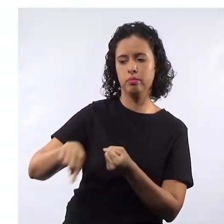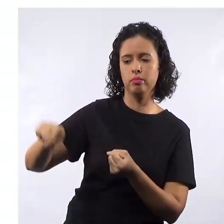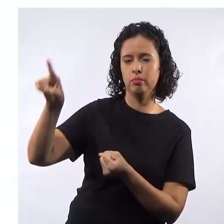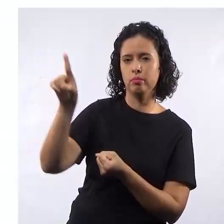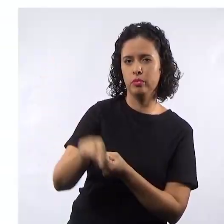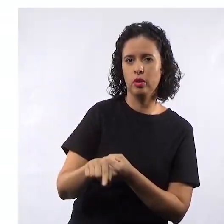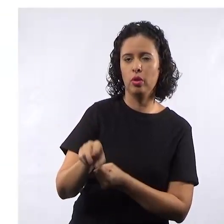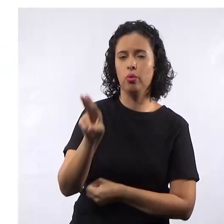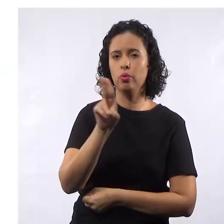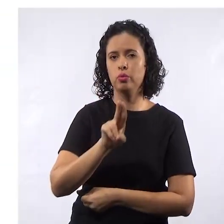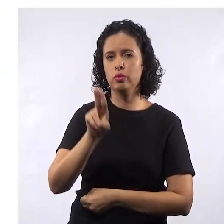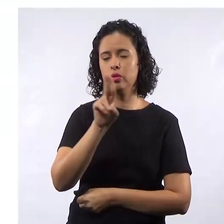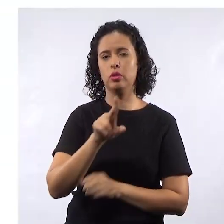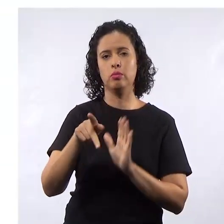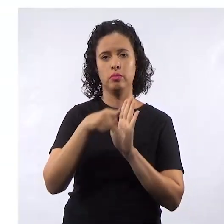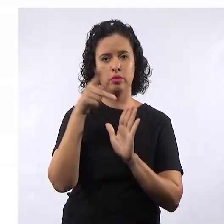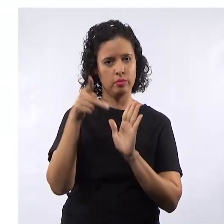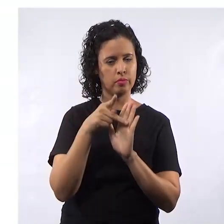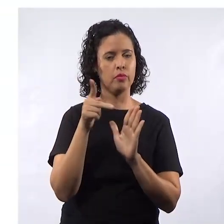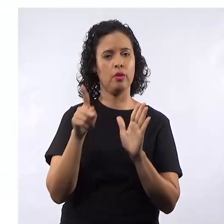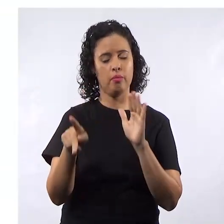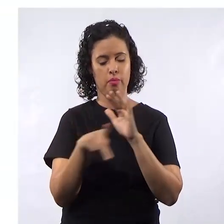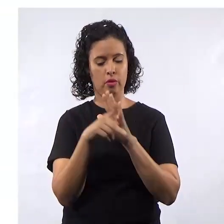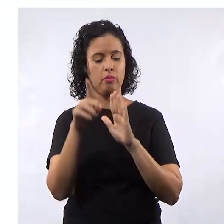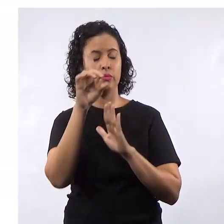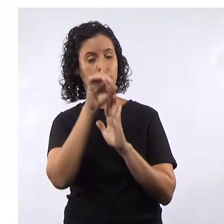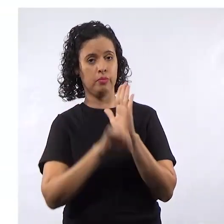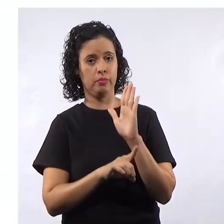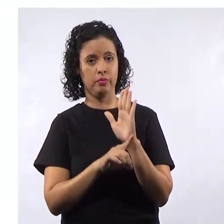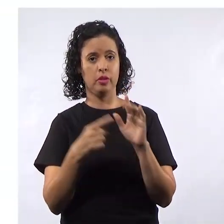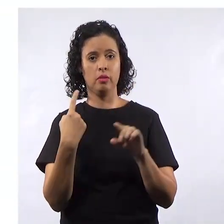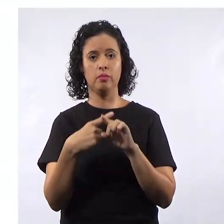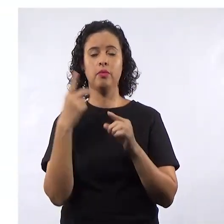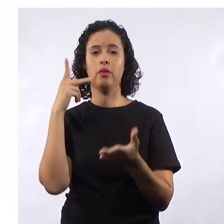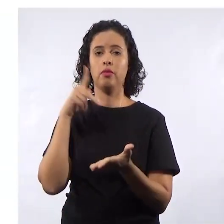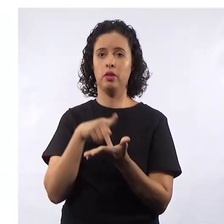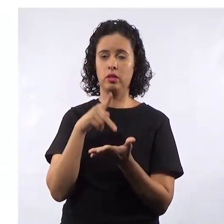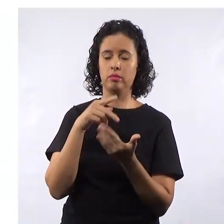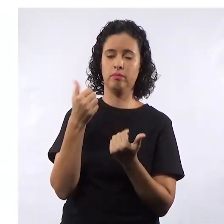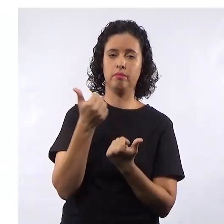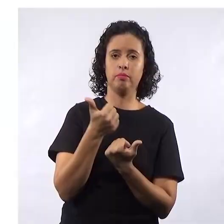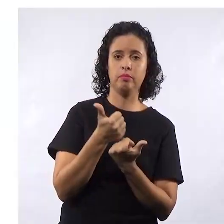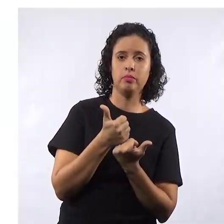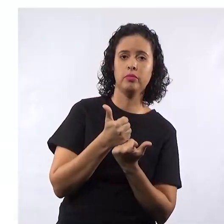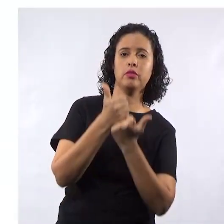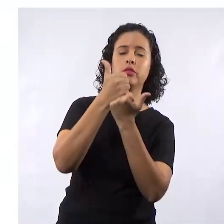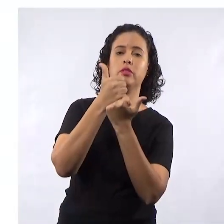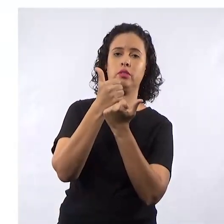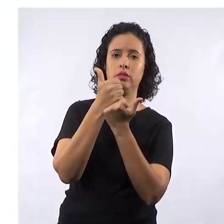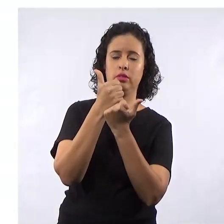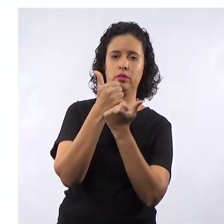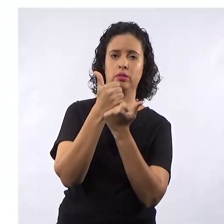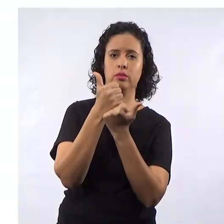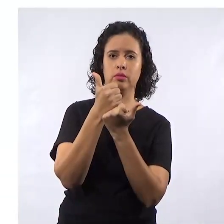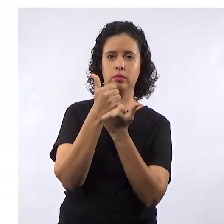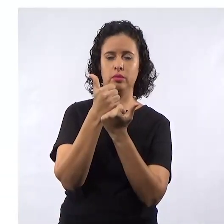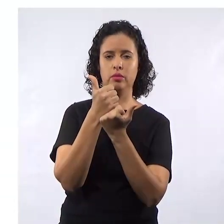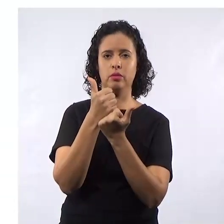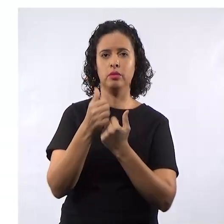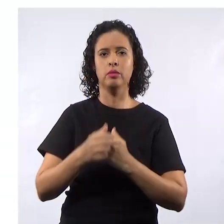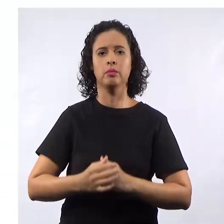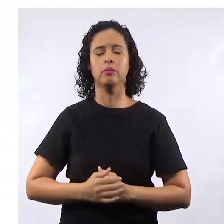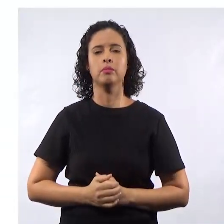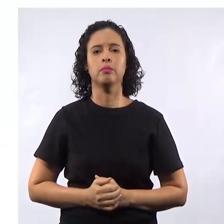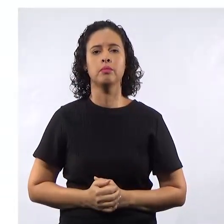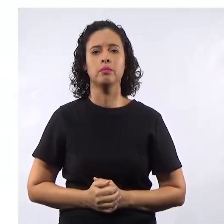de uma fundamentação desses princípios gerais do direito, porque eles são verdadeiros alicerces aqui do nosso ordenamento jurídico,